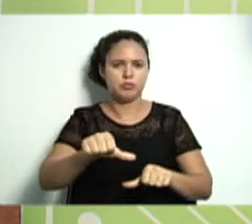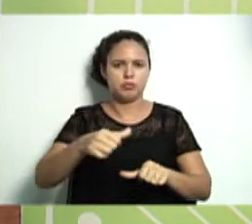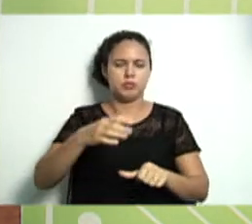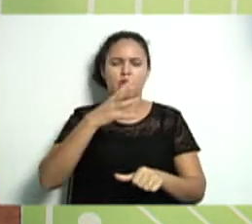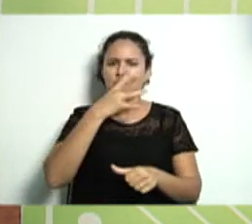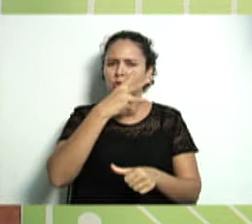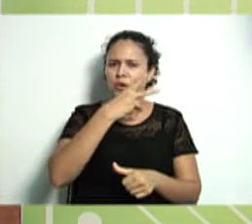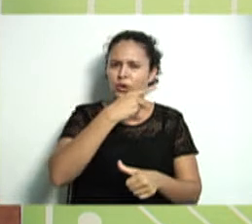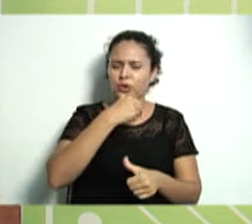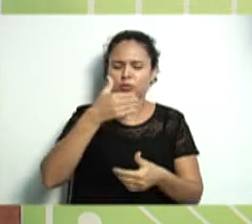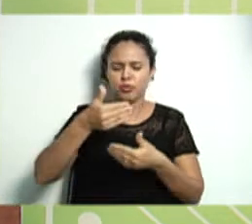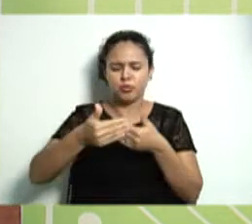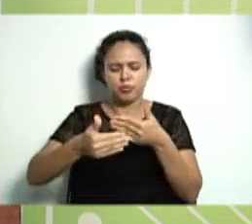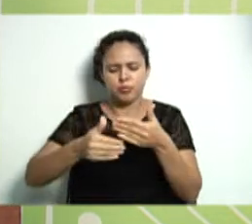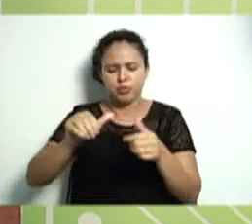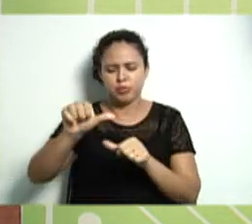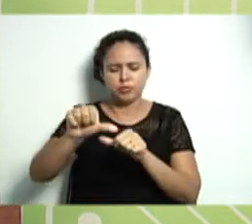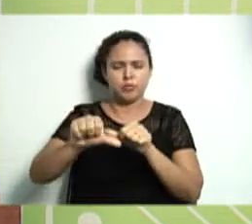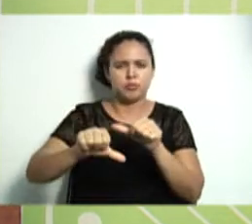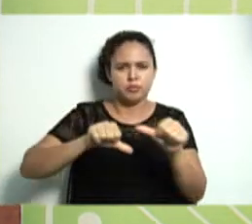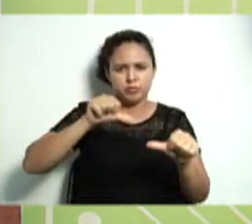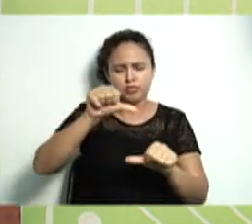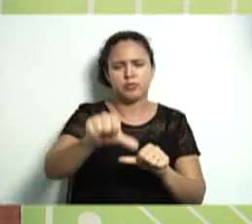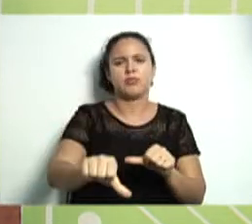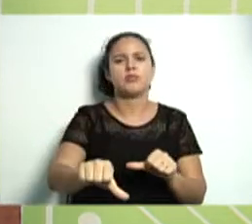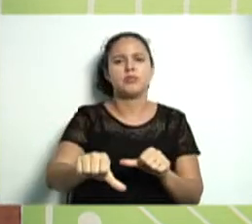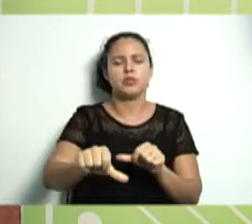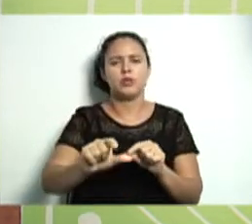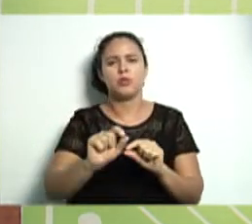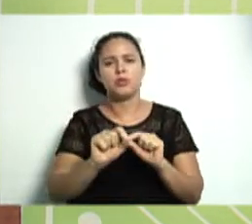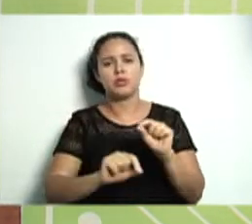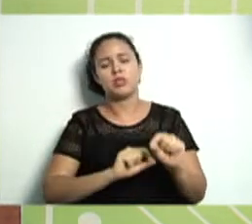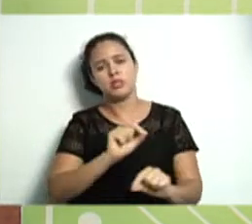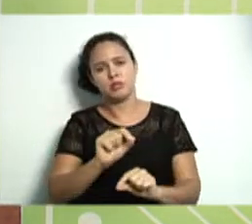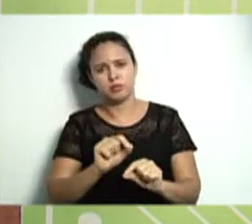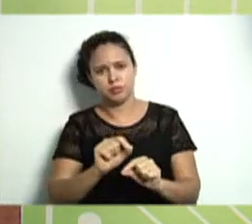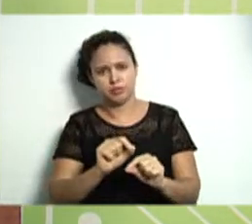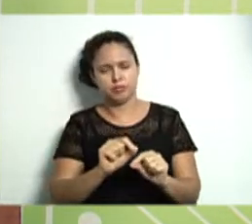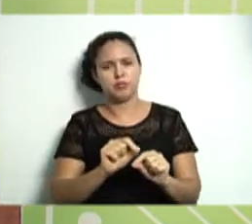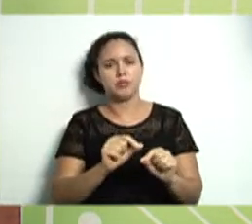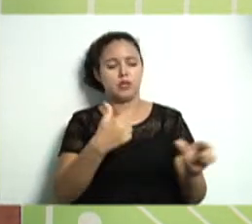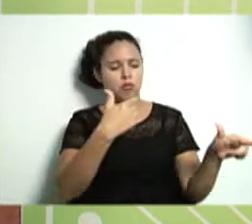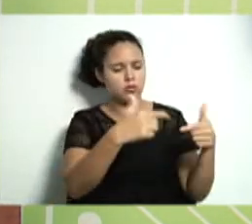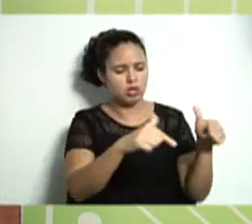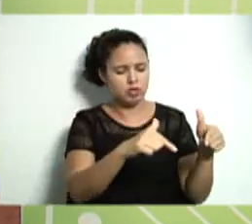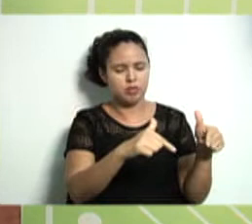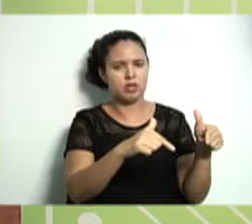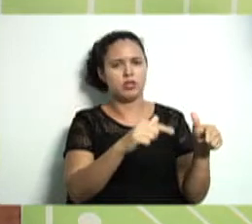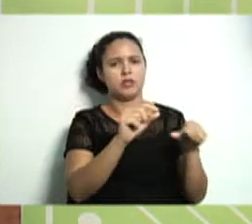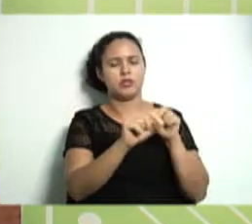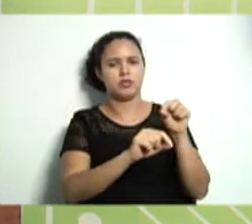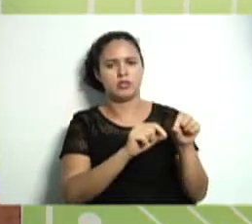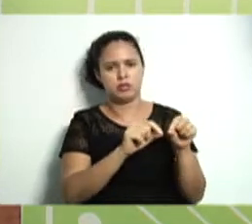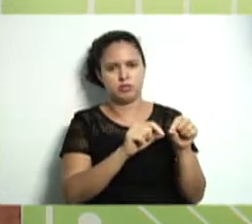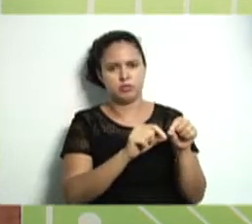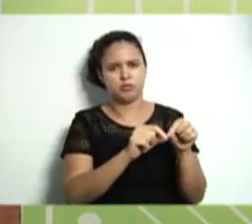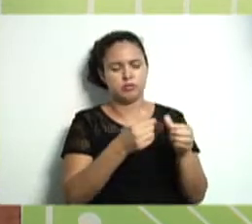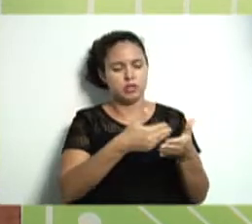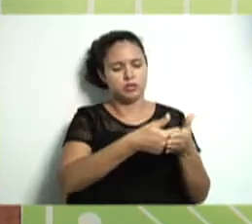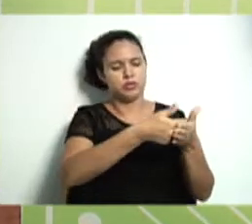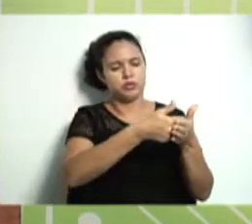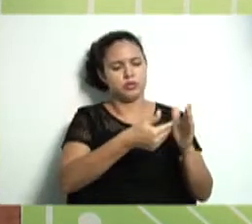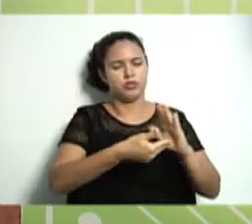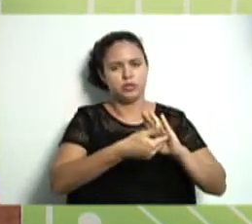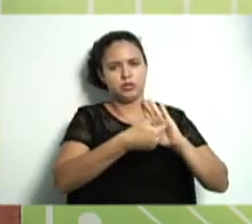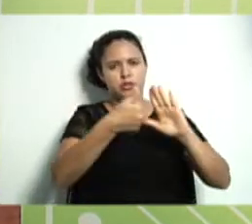lenta e nesse processo aconteceu também, foi retirado do trabalhador os recursos naturais